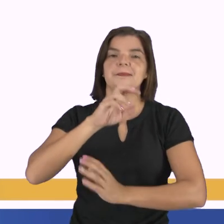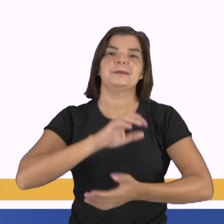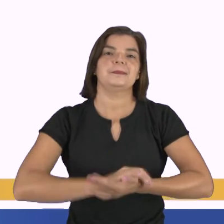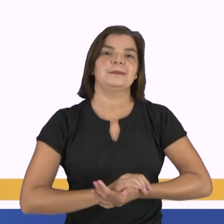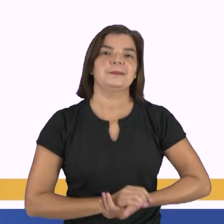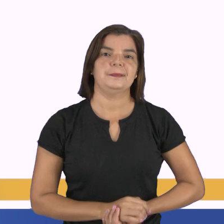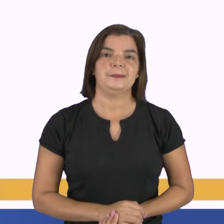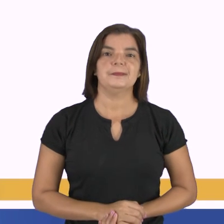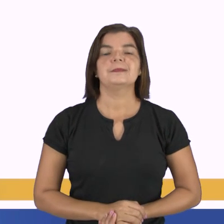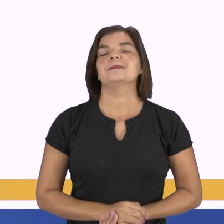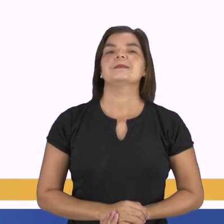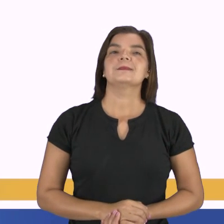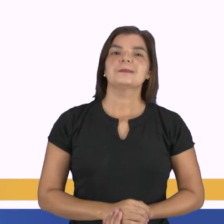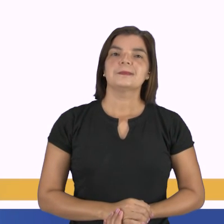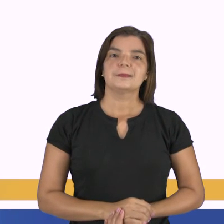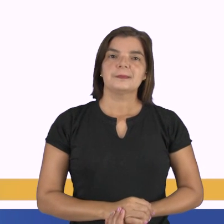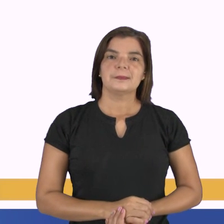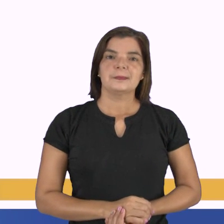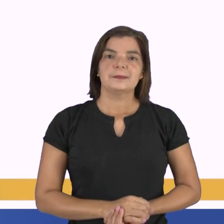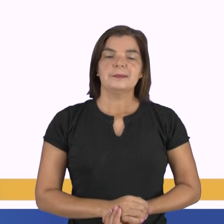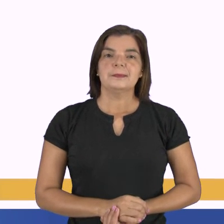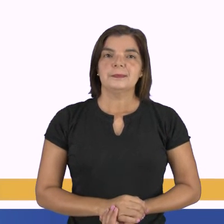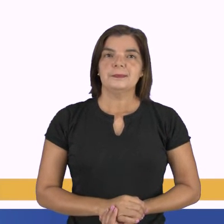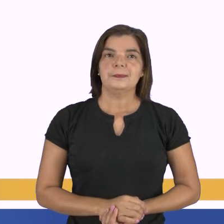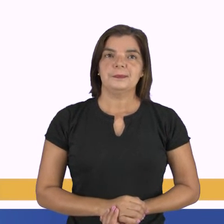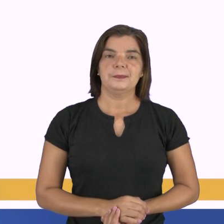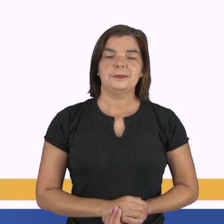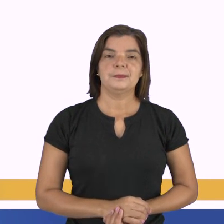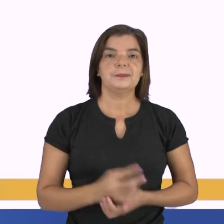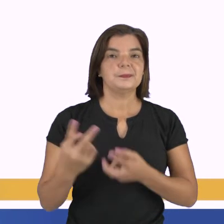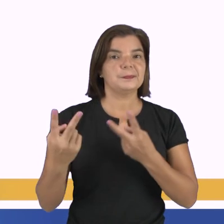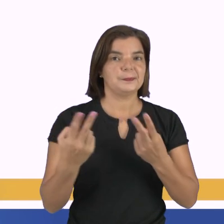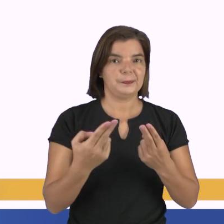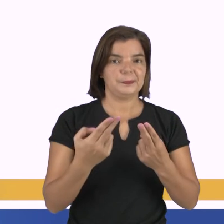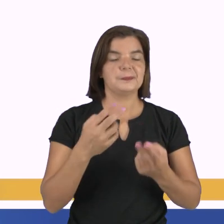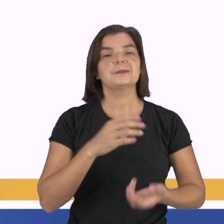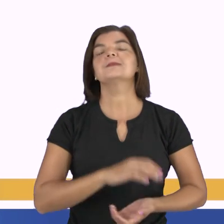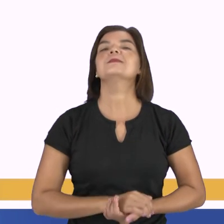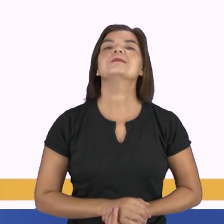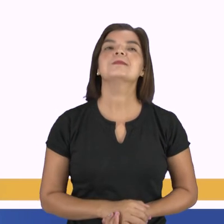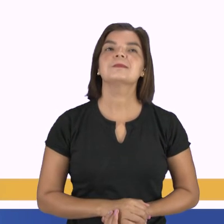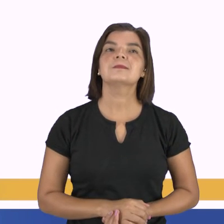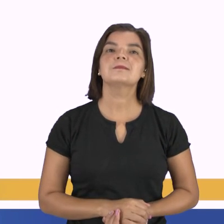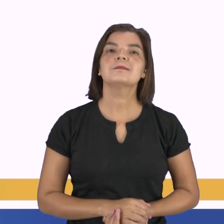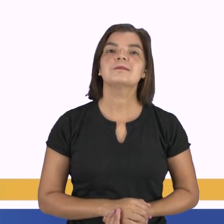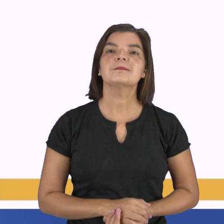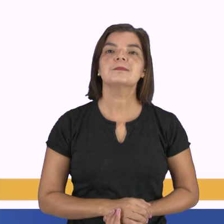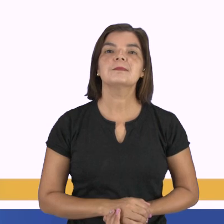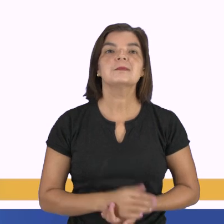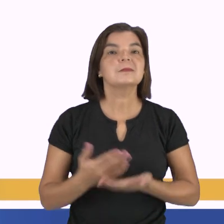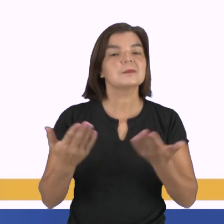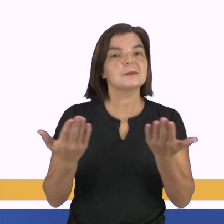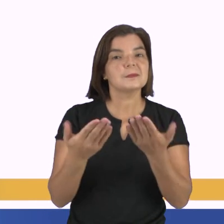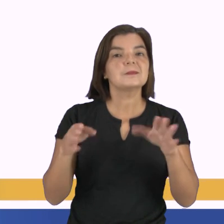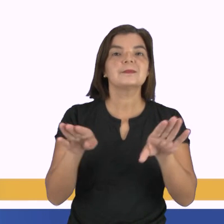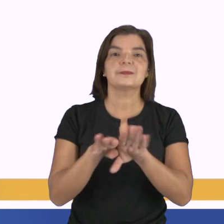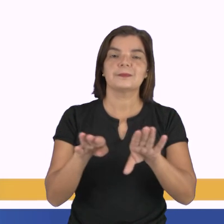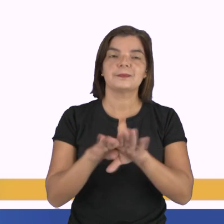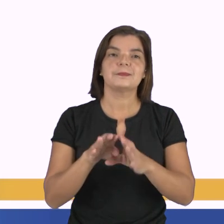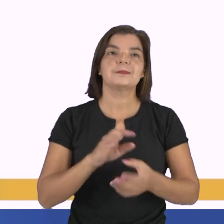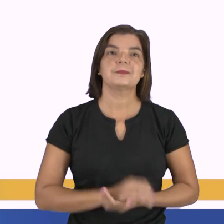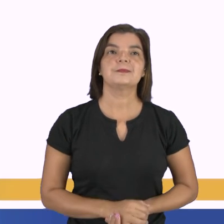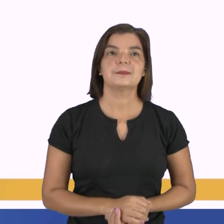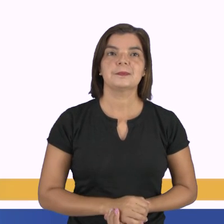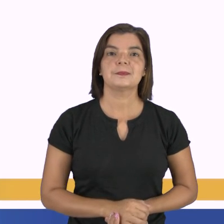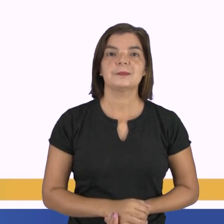que são os 15 minutos que representam um quarto de hora, igual ali no 9:15, certo? 15 minutos é um quarto de